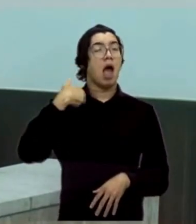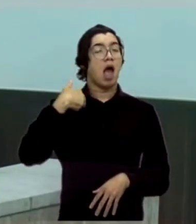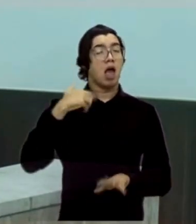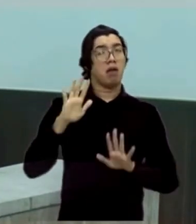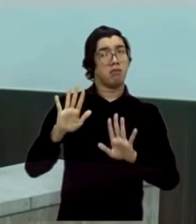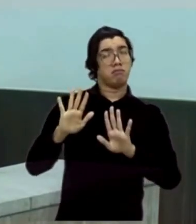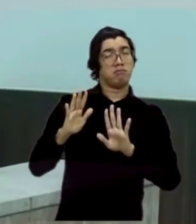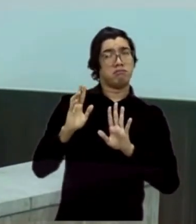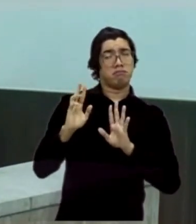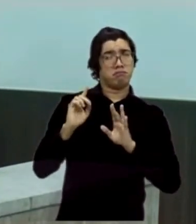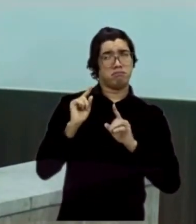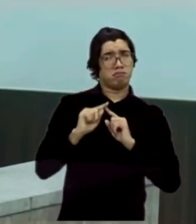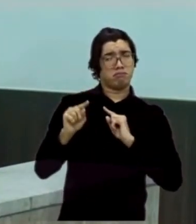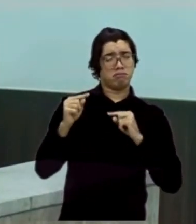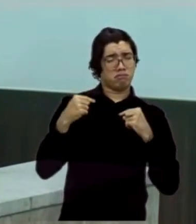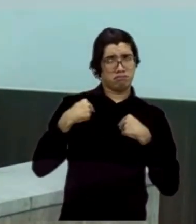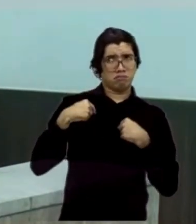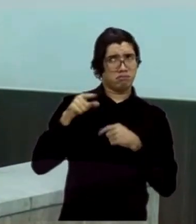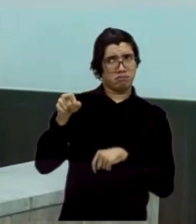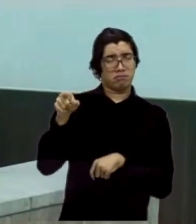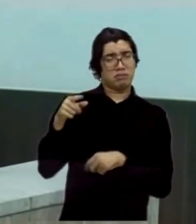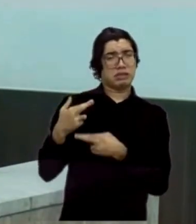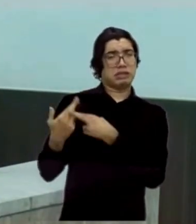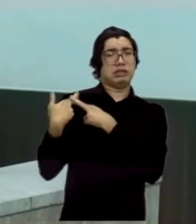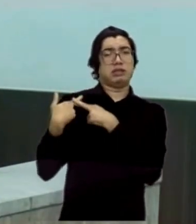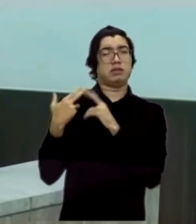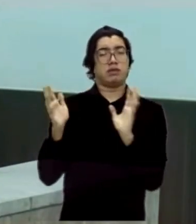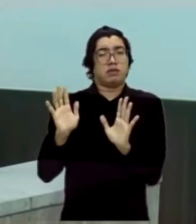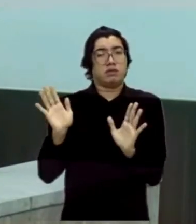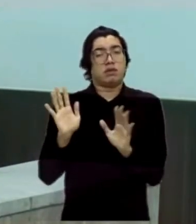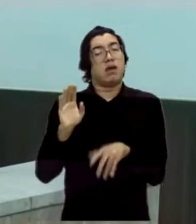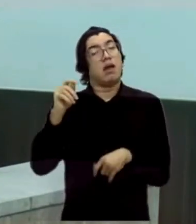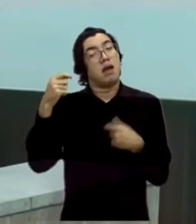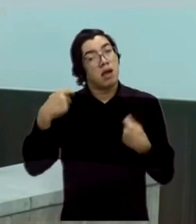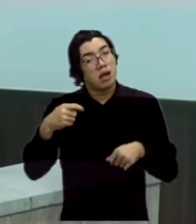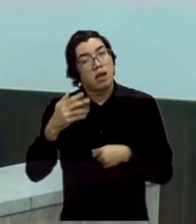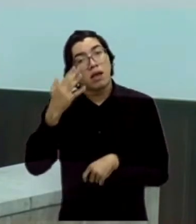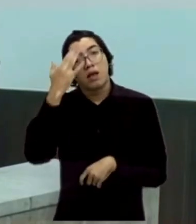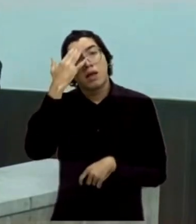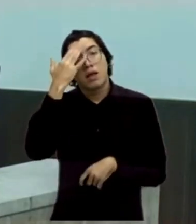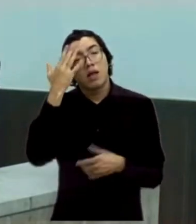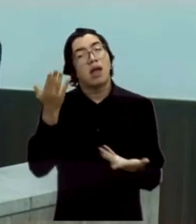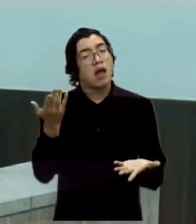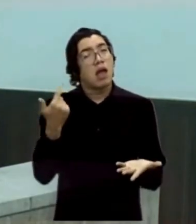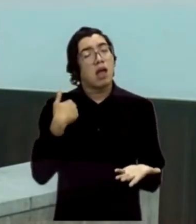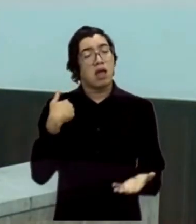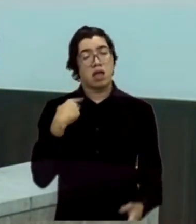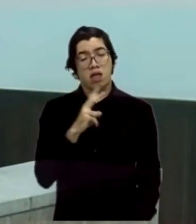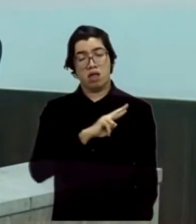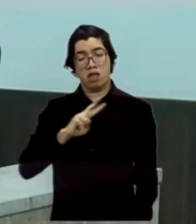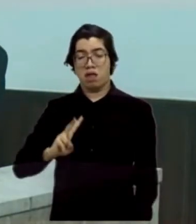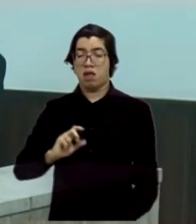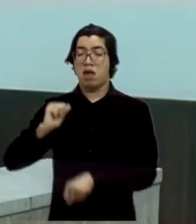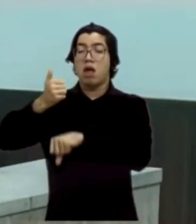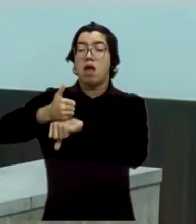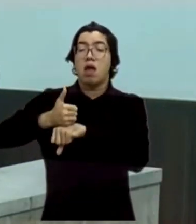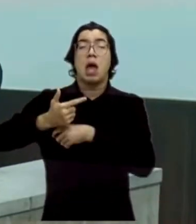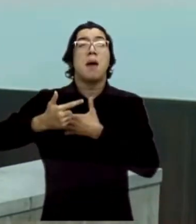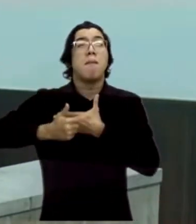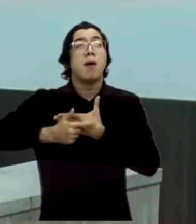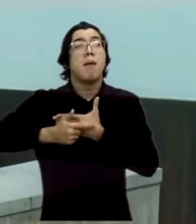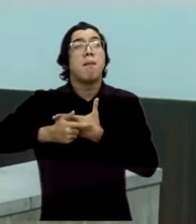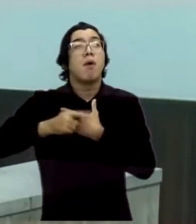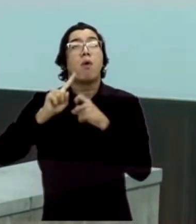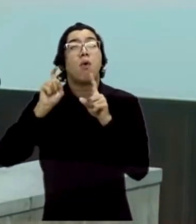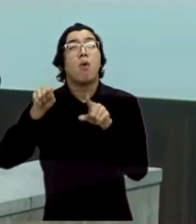e tem que ficar esquecendo até porque que foi eleito e qual a principal função do vereador